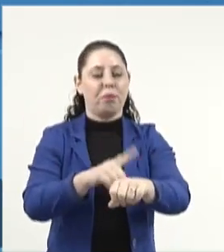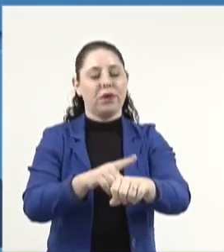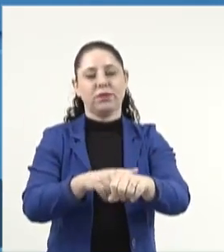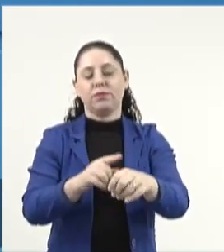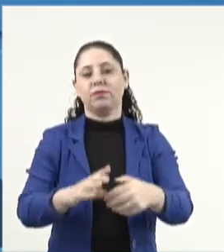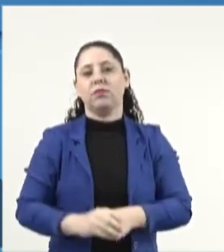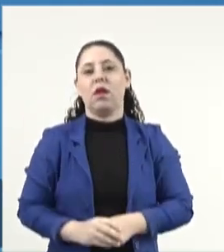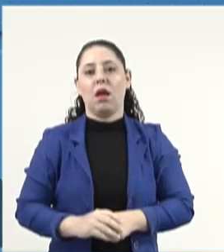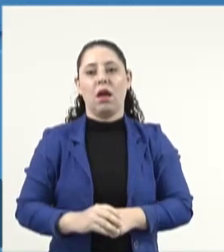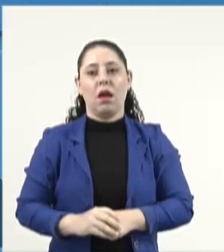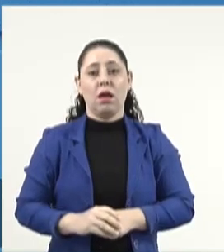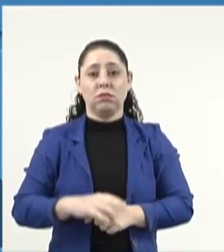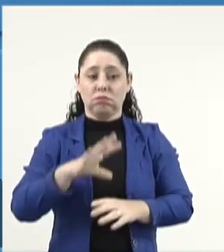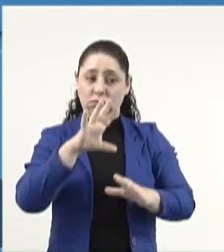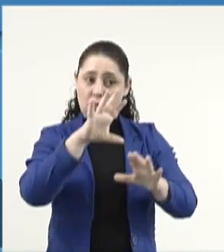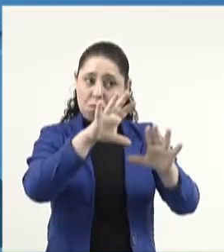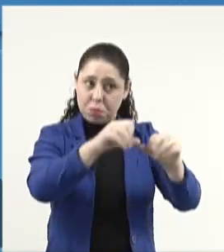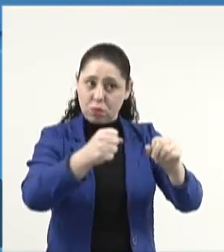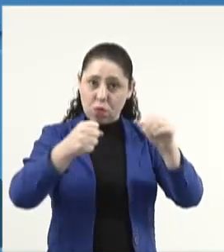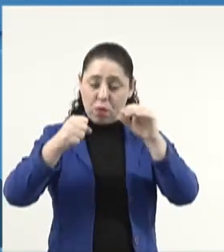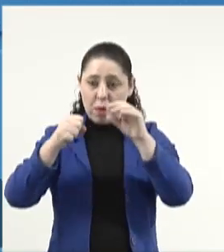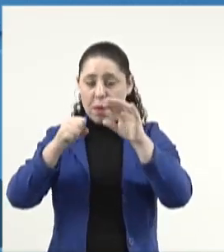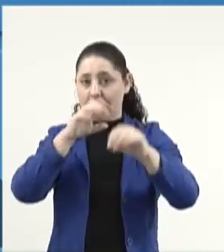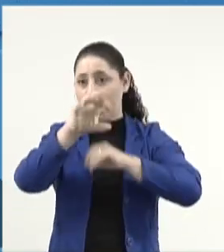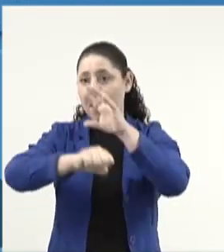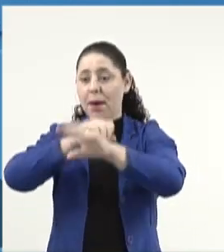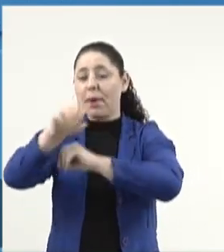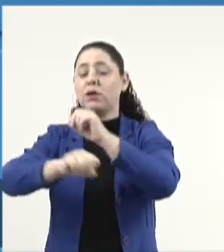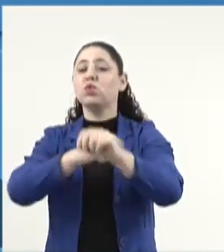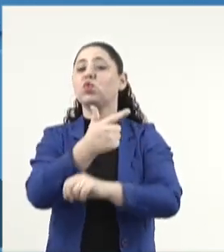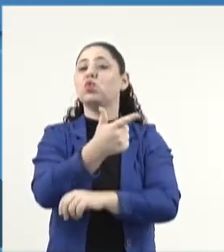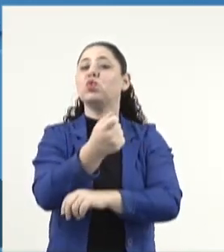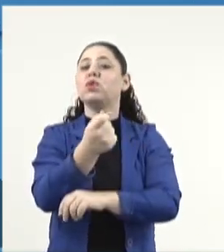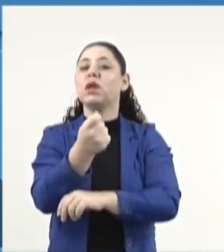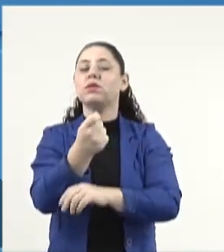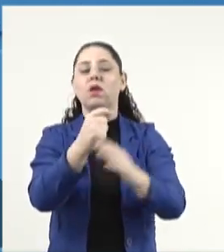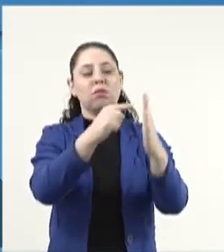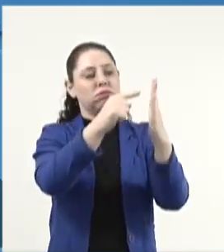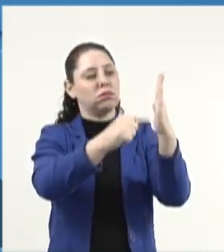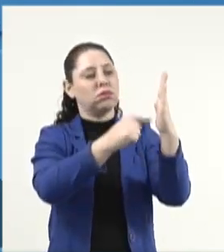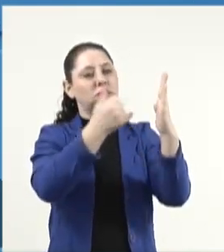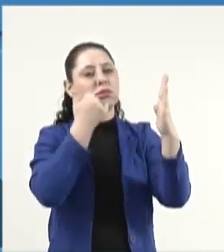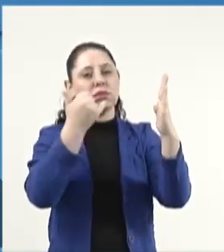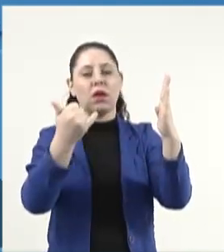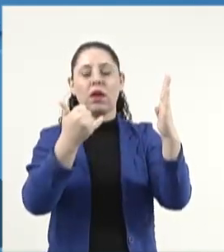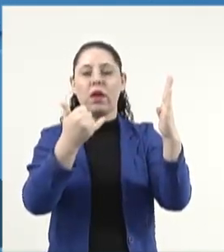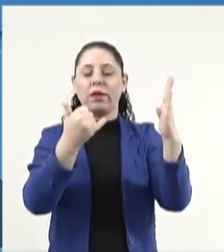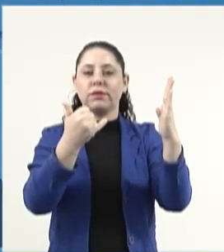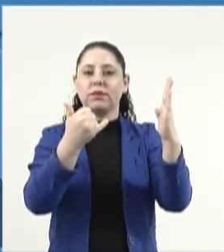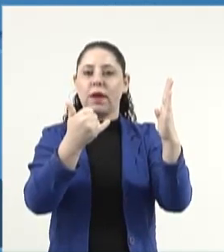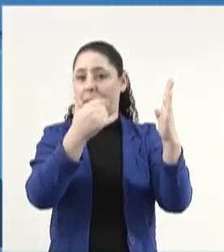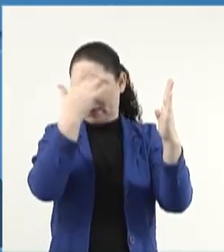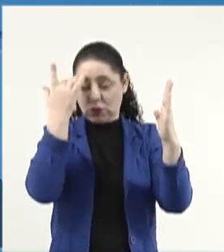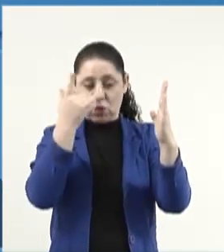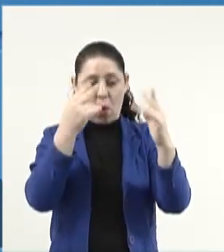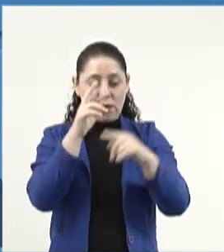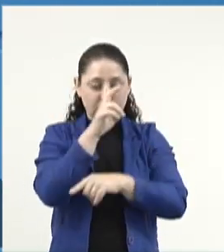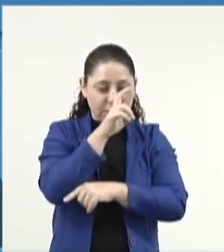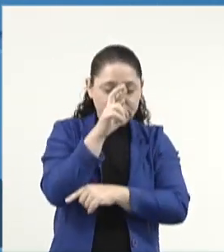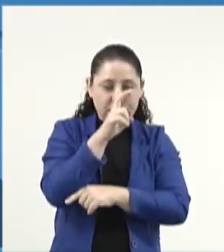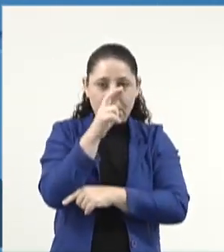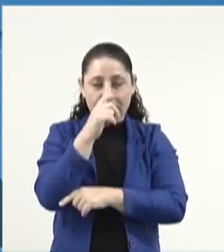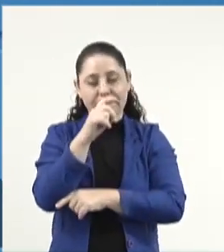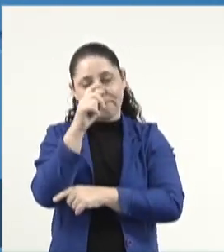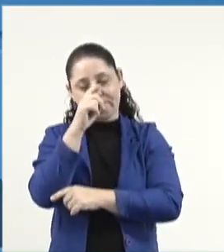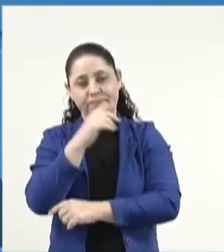coletou 200 medidores de energia elétrica, e os peritos que estavam envolvidos, deputado Zeca do PT, deputado Coronel